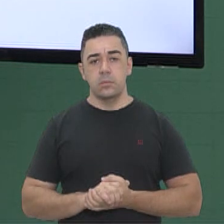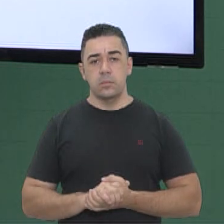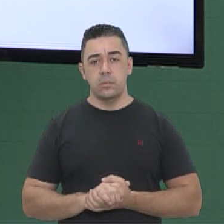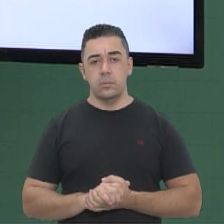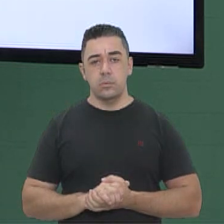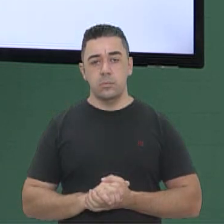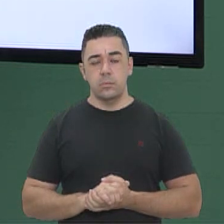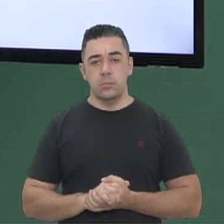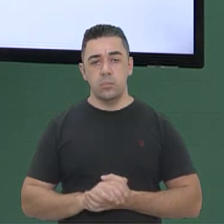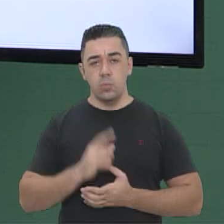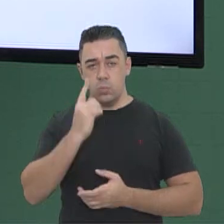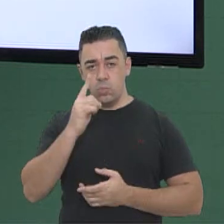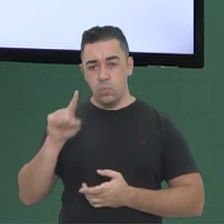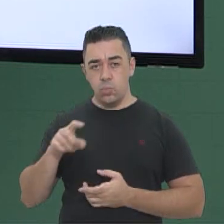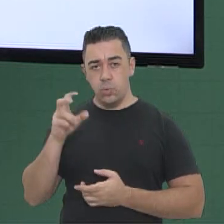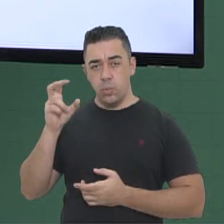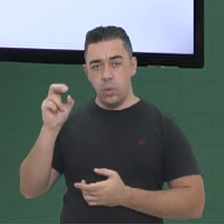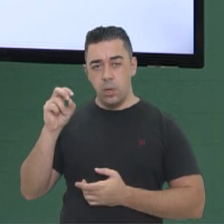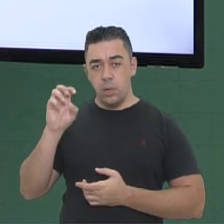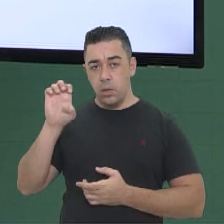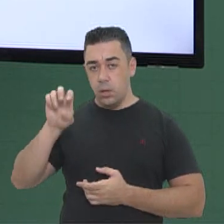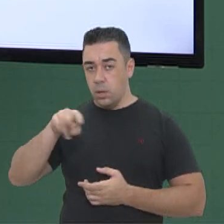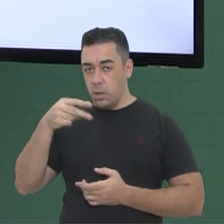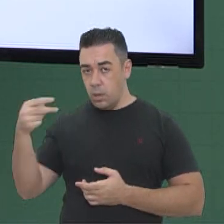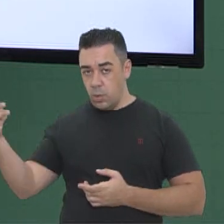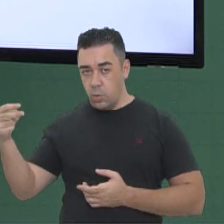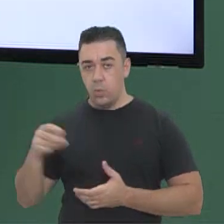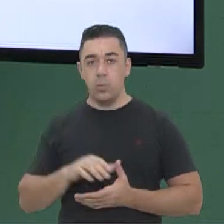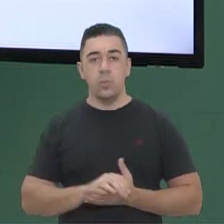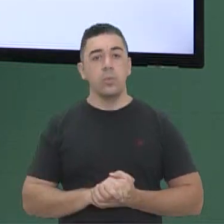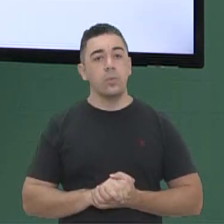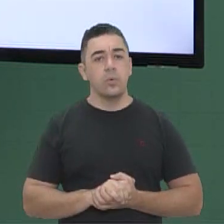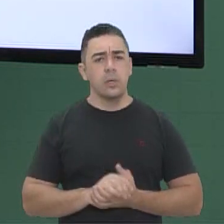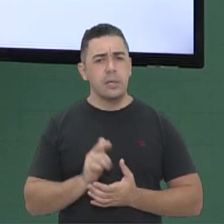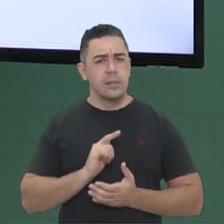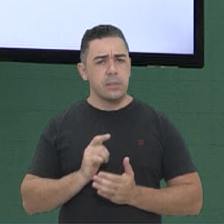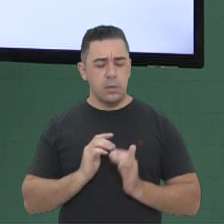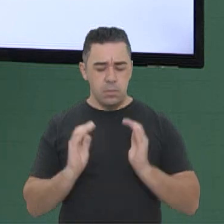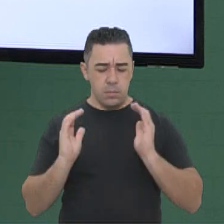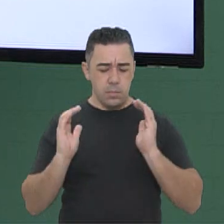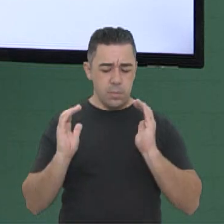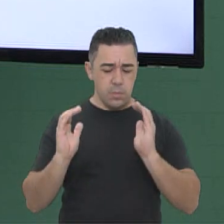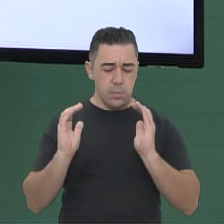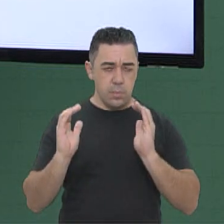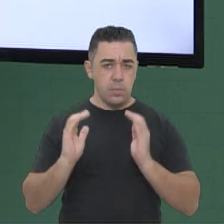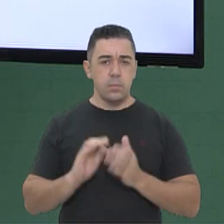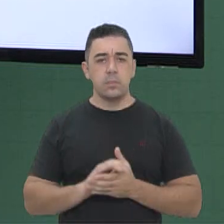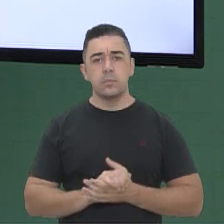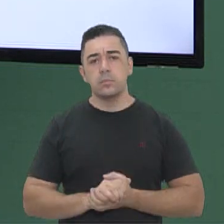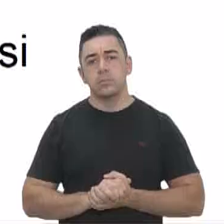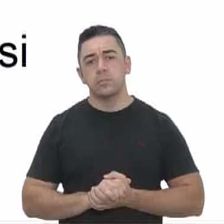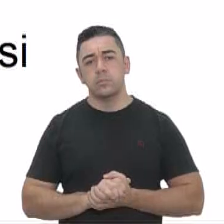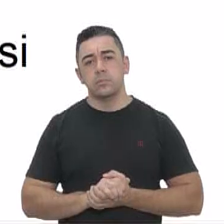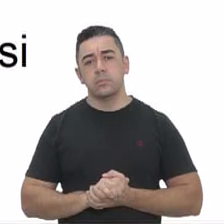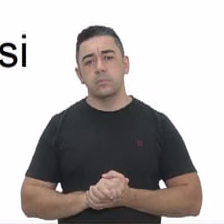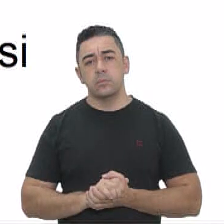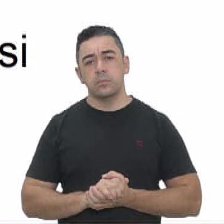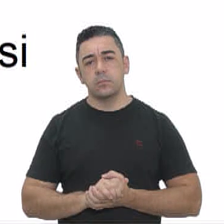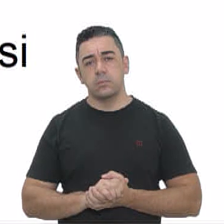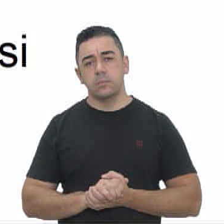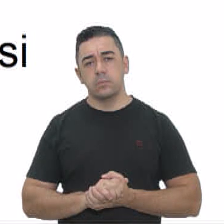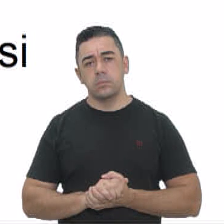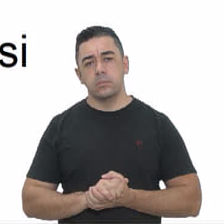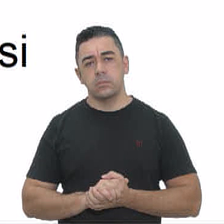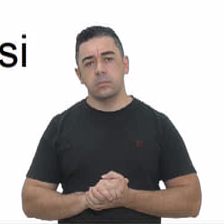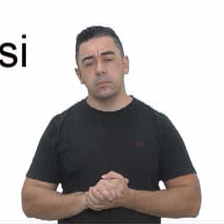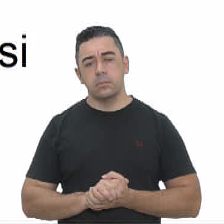1,50 euros. E daí tem uma informação importante entre parênteses. Consultar tarifas em...